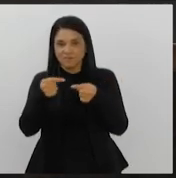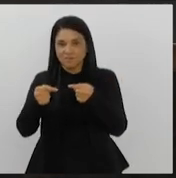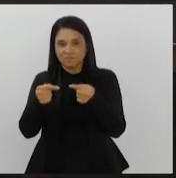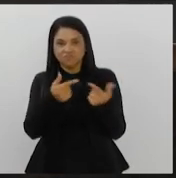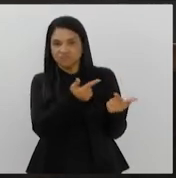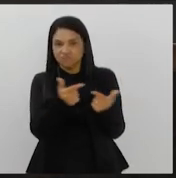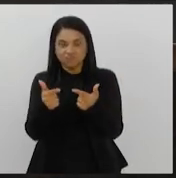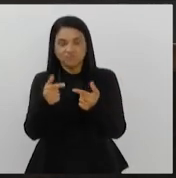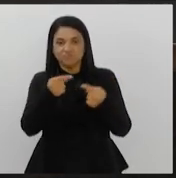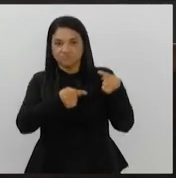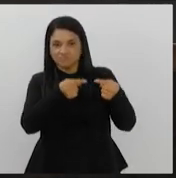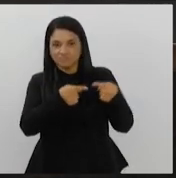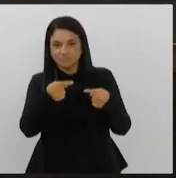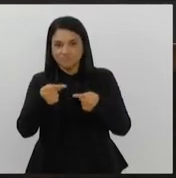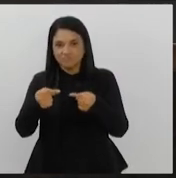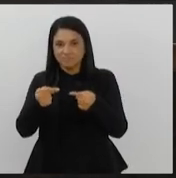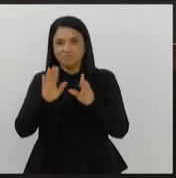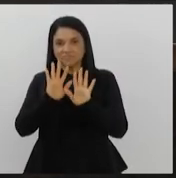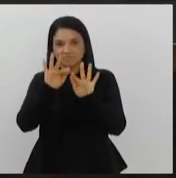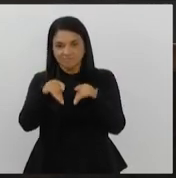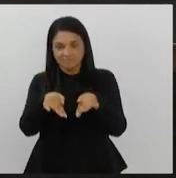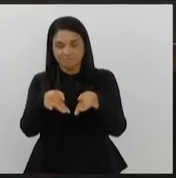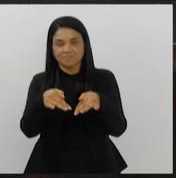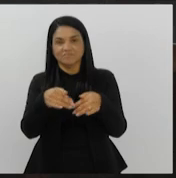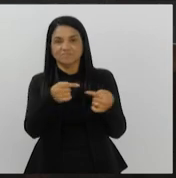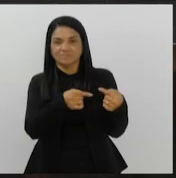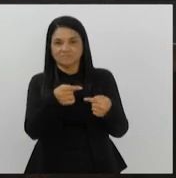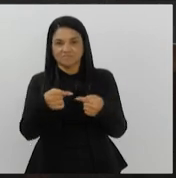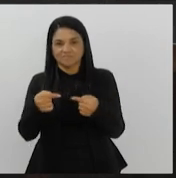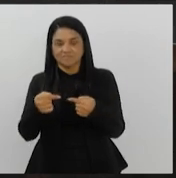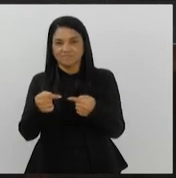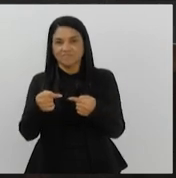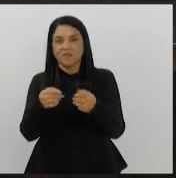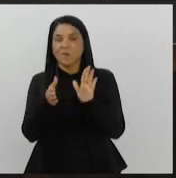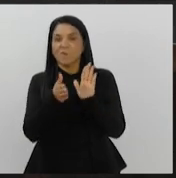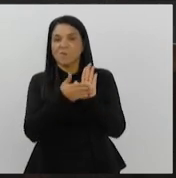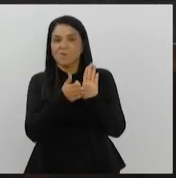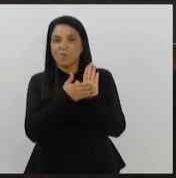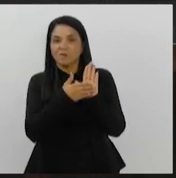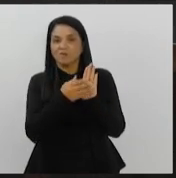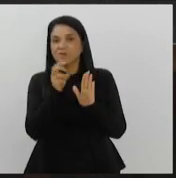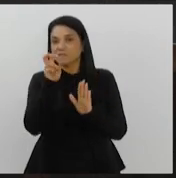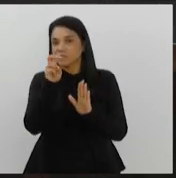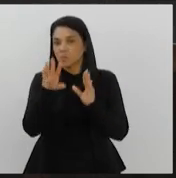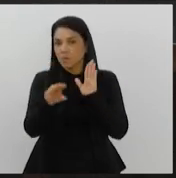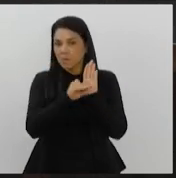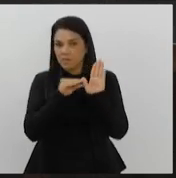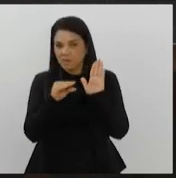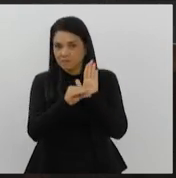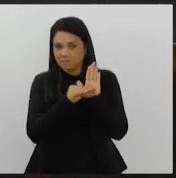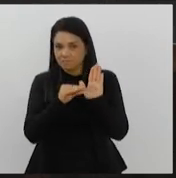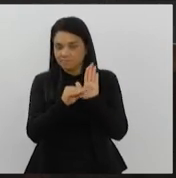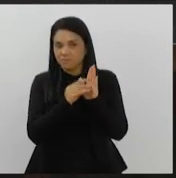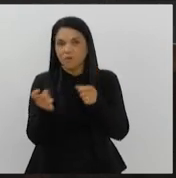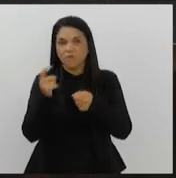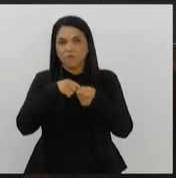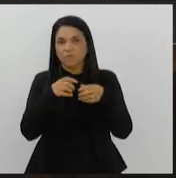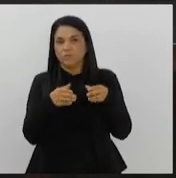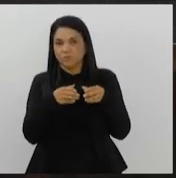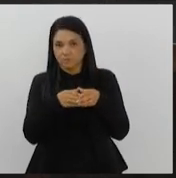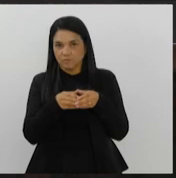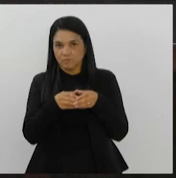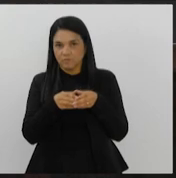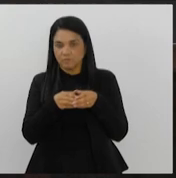havendo quem queira discutir, encerrada a discussão. A presente proposta recebeu 5 emendas e retorna às comissões.